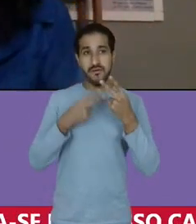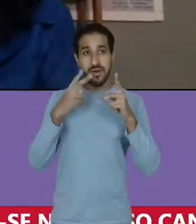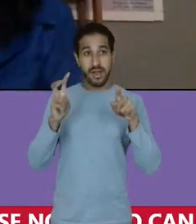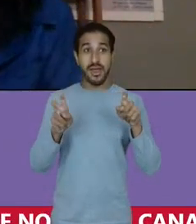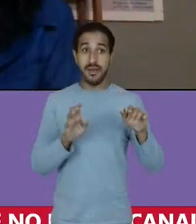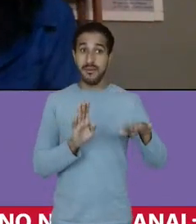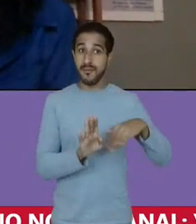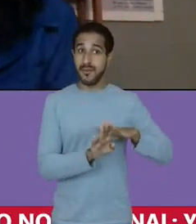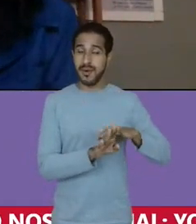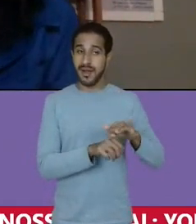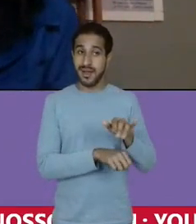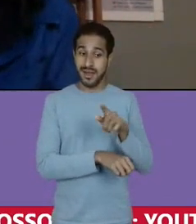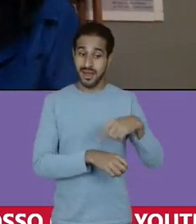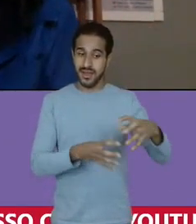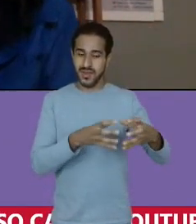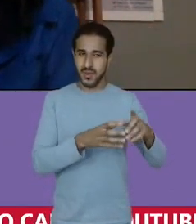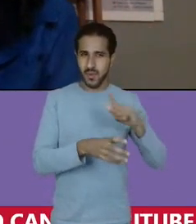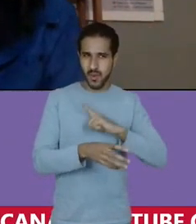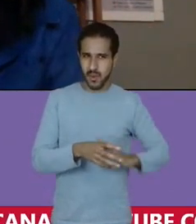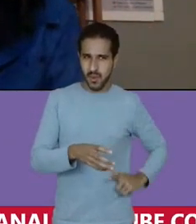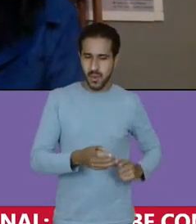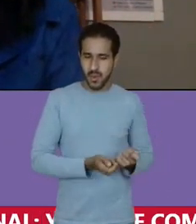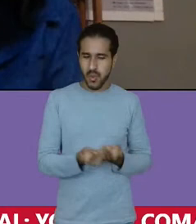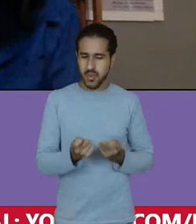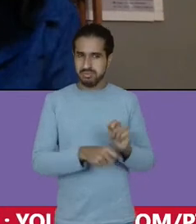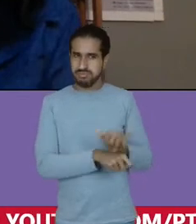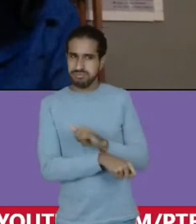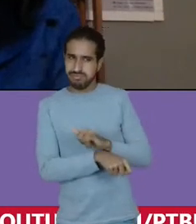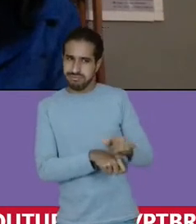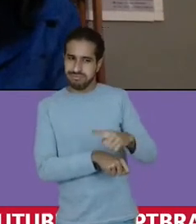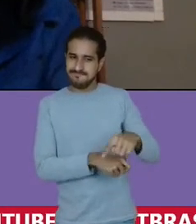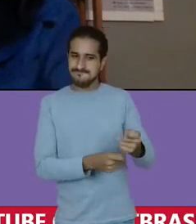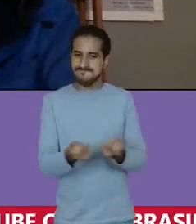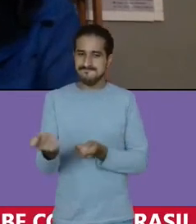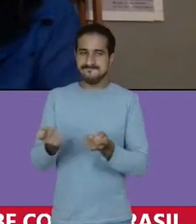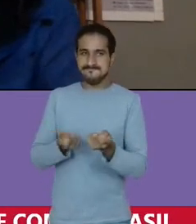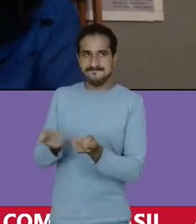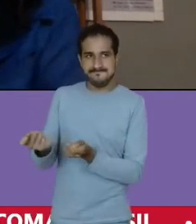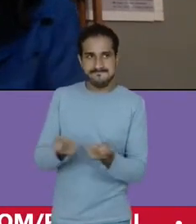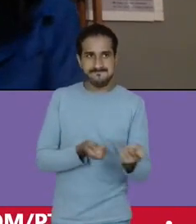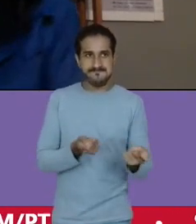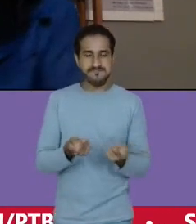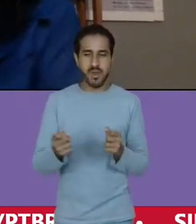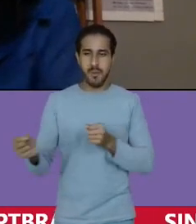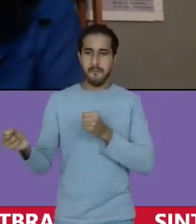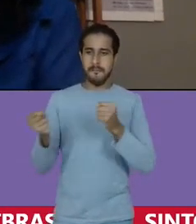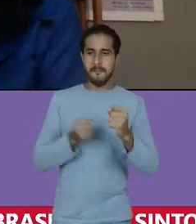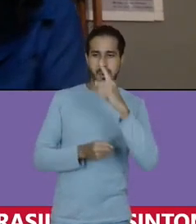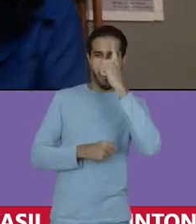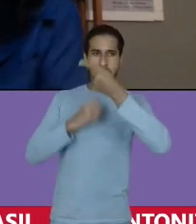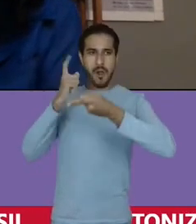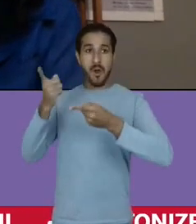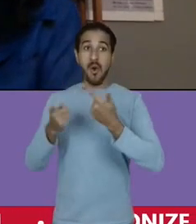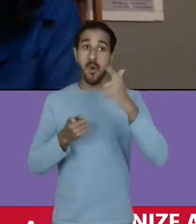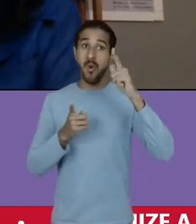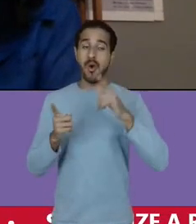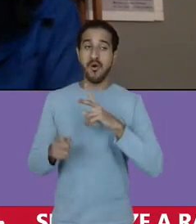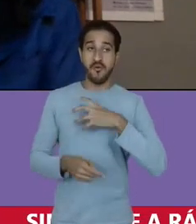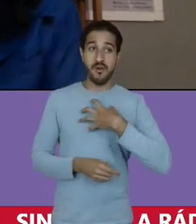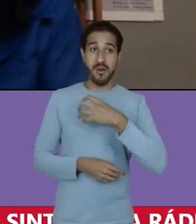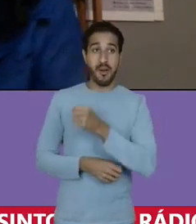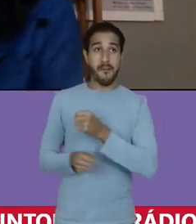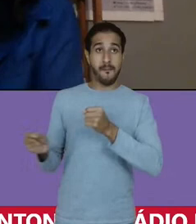uma estratégia de dominação. É uma estratégia de dominação, de criação de um outro